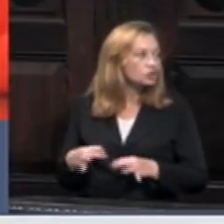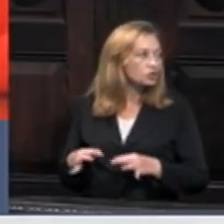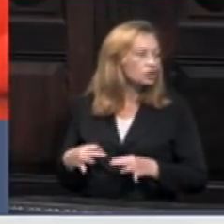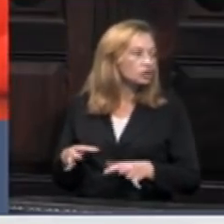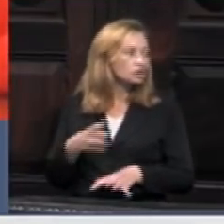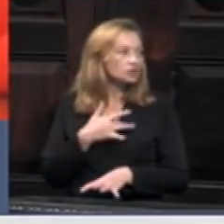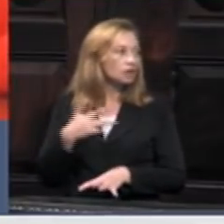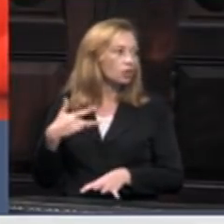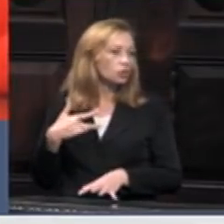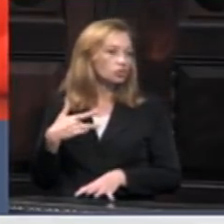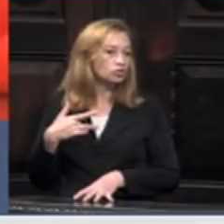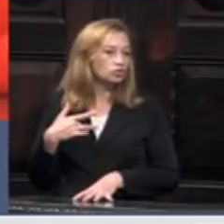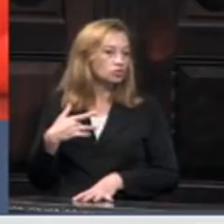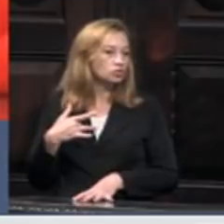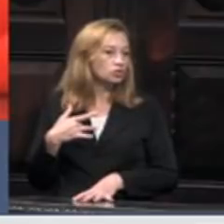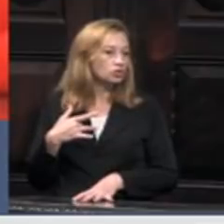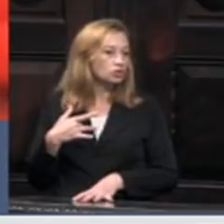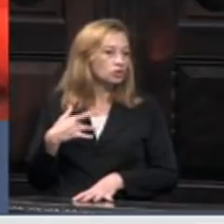o PEC.